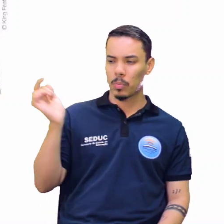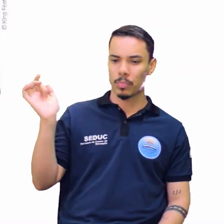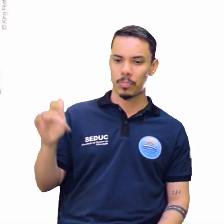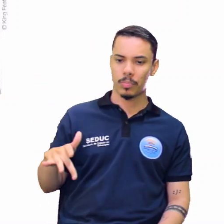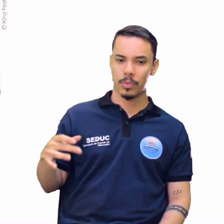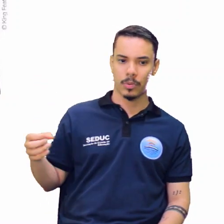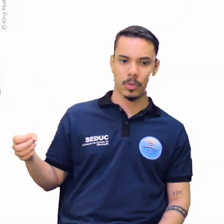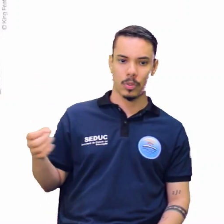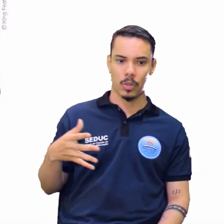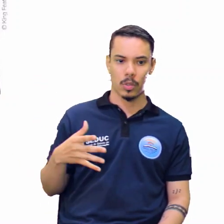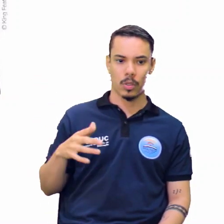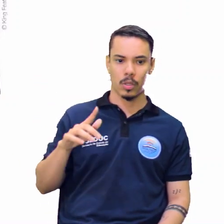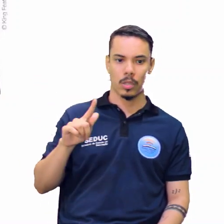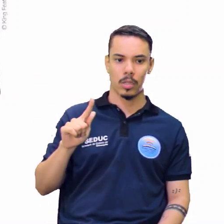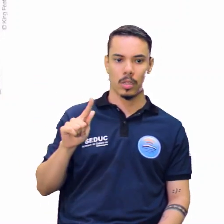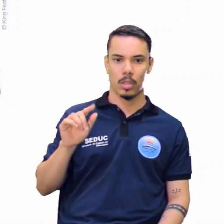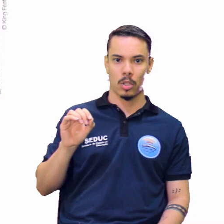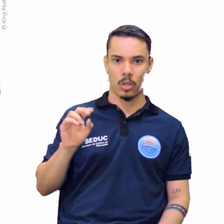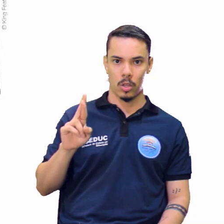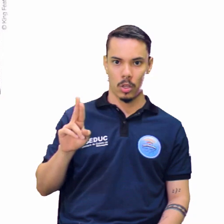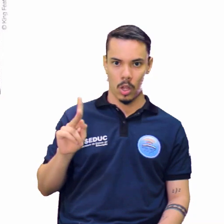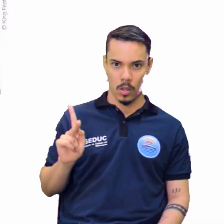o gordo